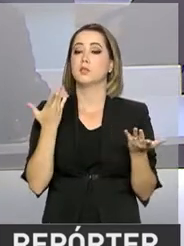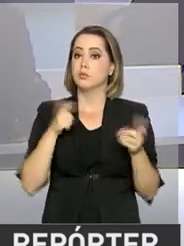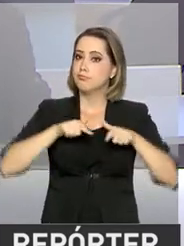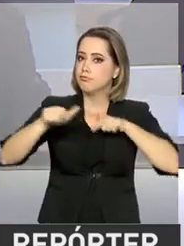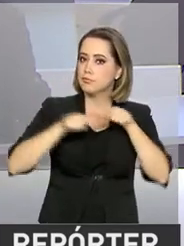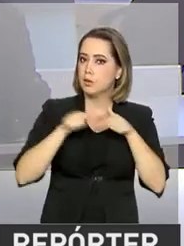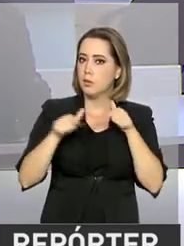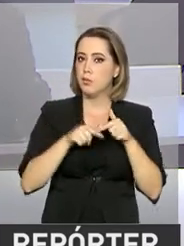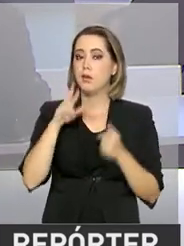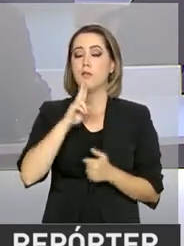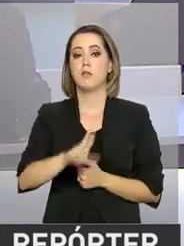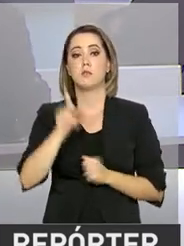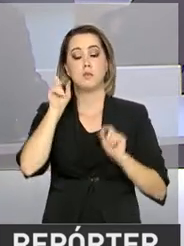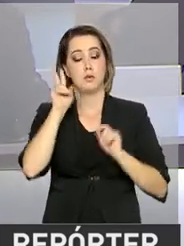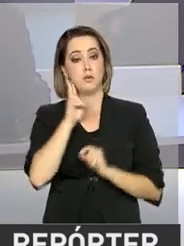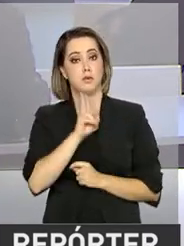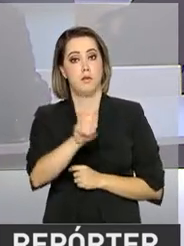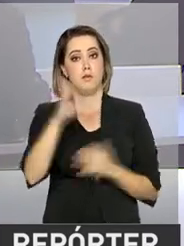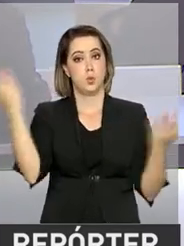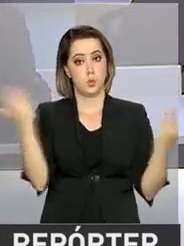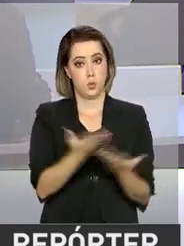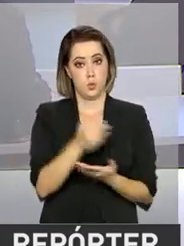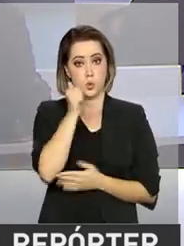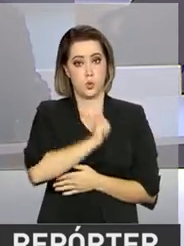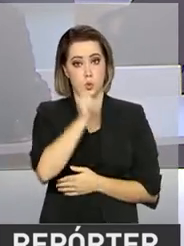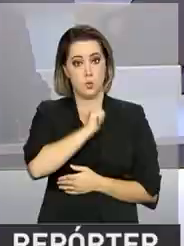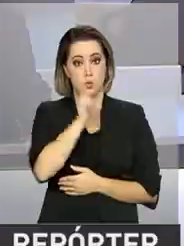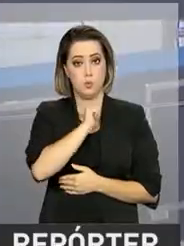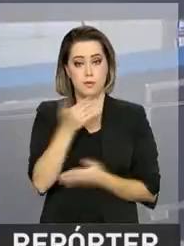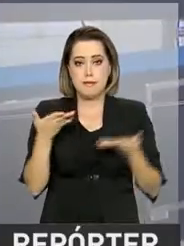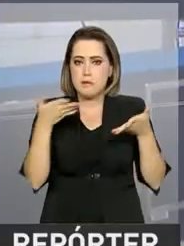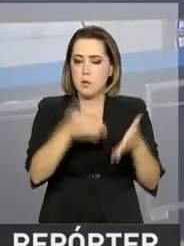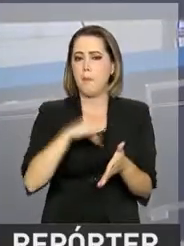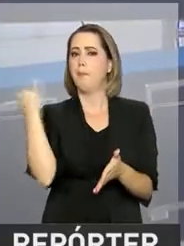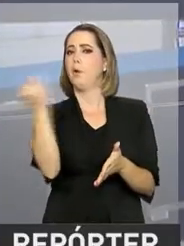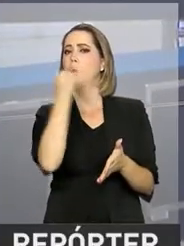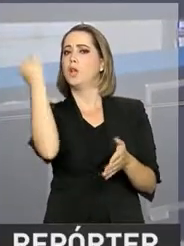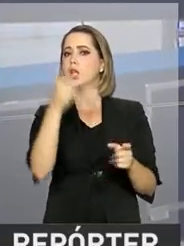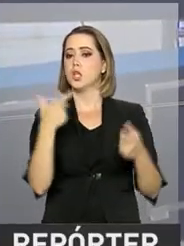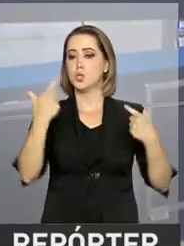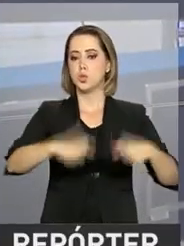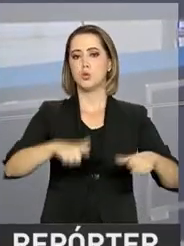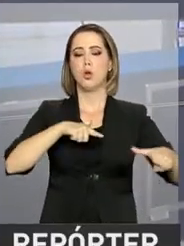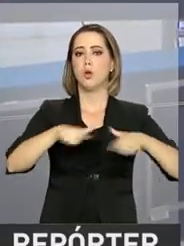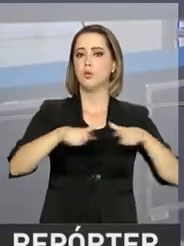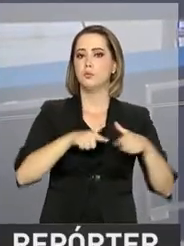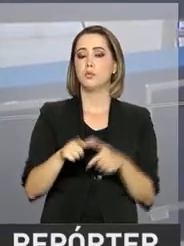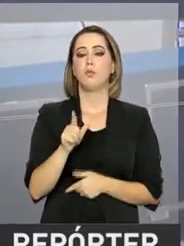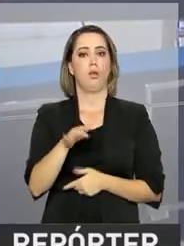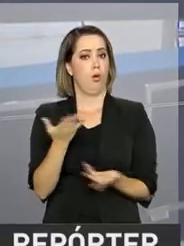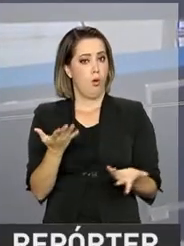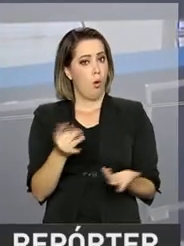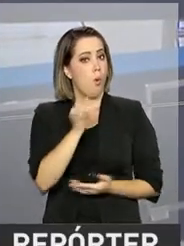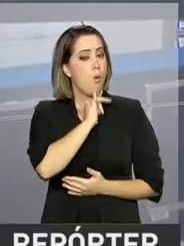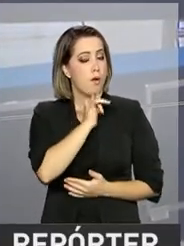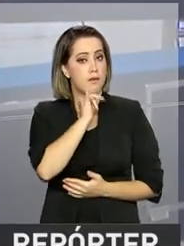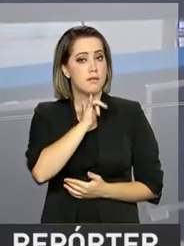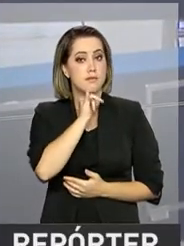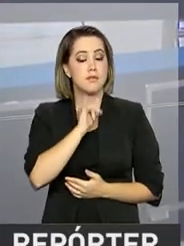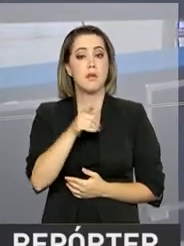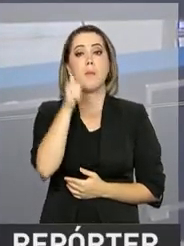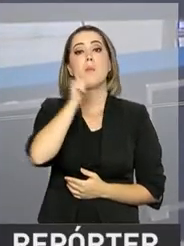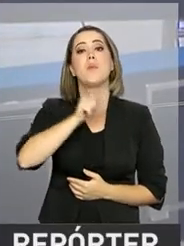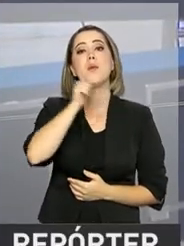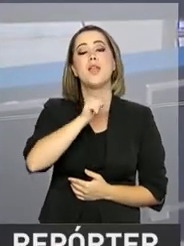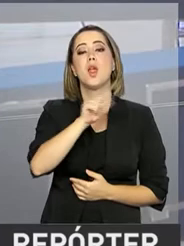O resultado pode ser visto hoje com mulheres ocupando importantes cargos. Um exemplo é Gleice Mendonça, que assumiu a Advocacia